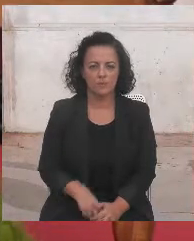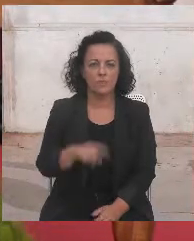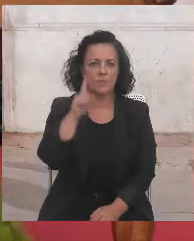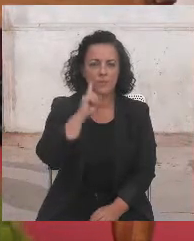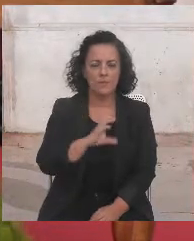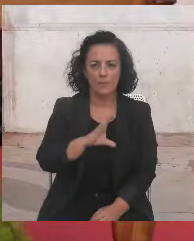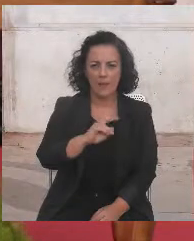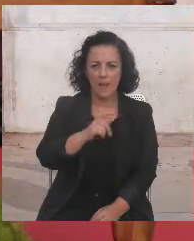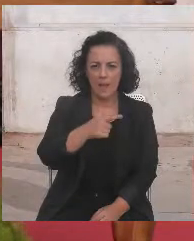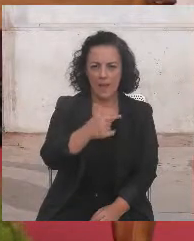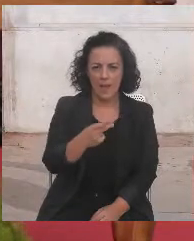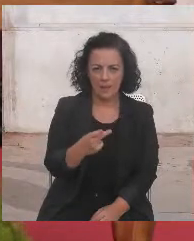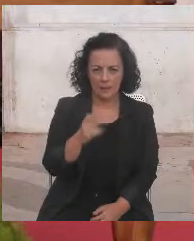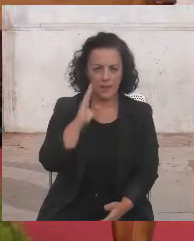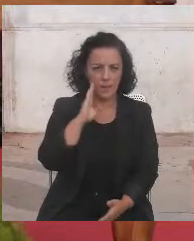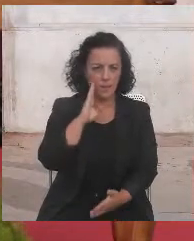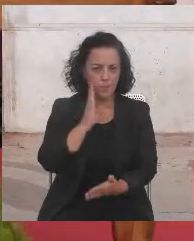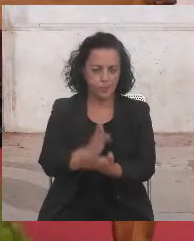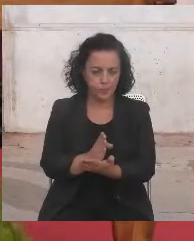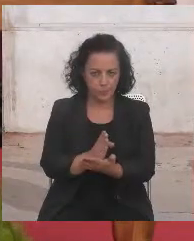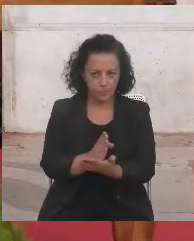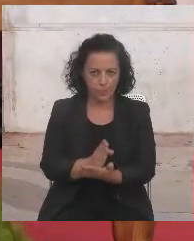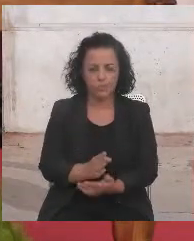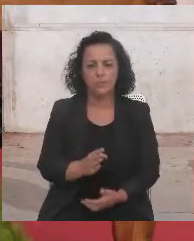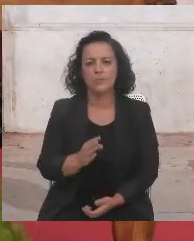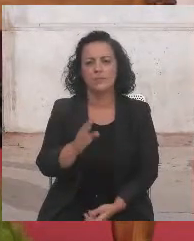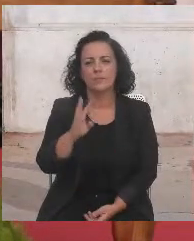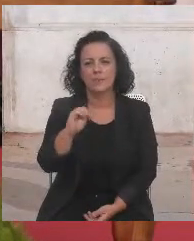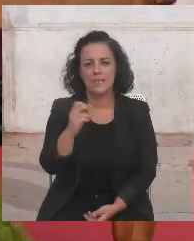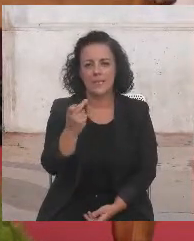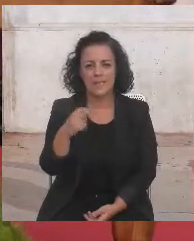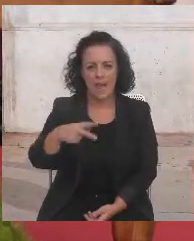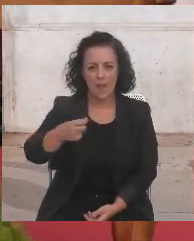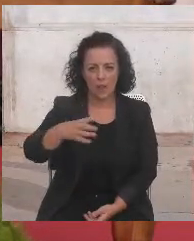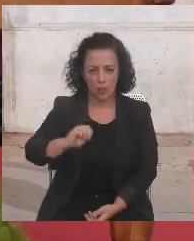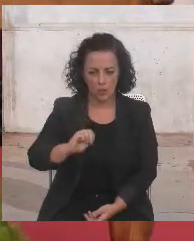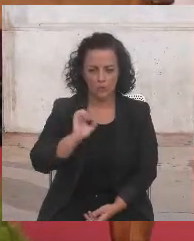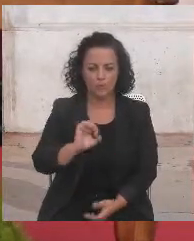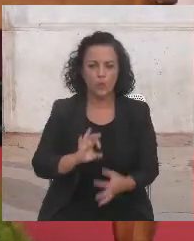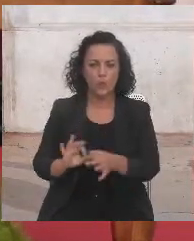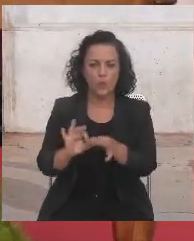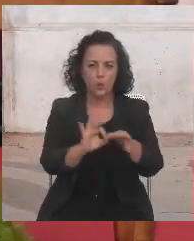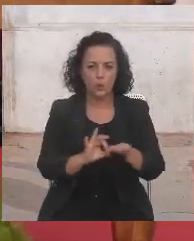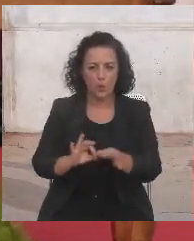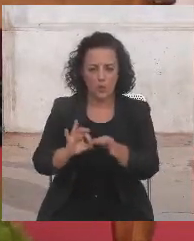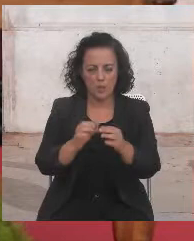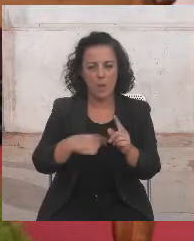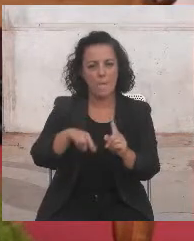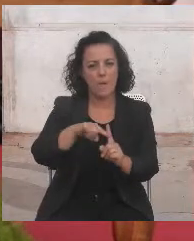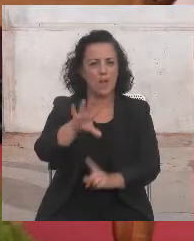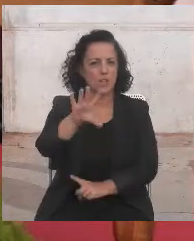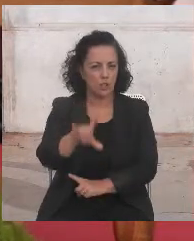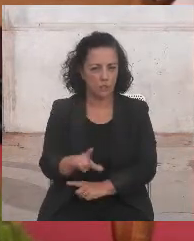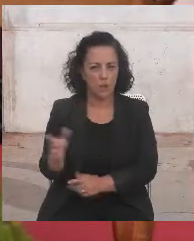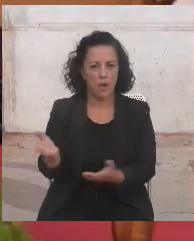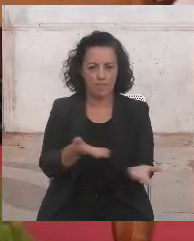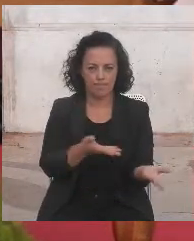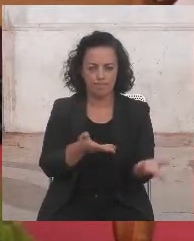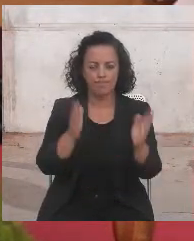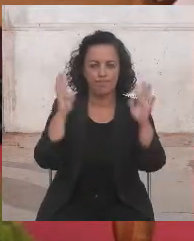Cátia Patrícia Pinto Pimenta Ferreira Rosas Santos, Coligação Mais Lisboa.